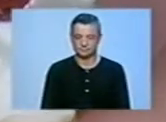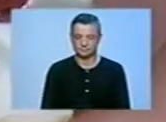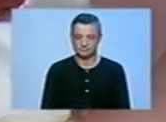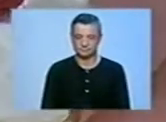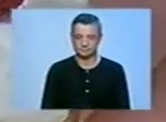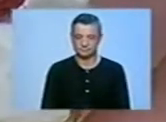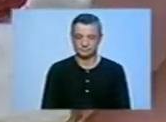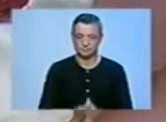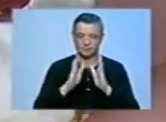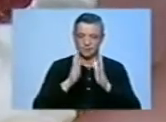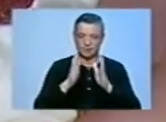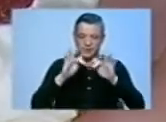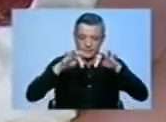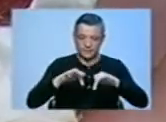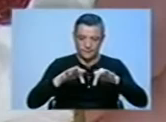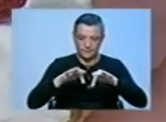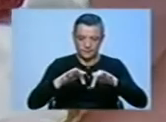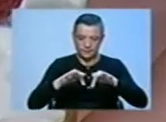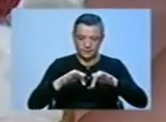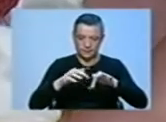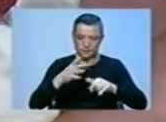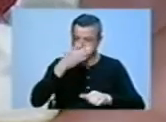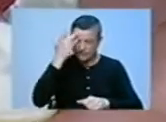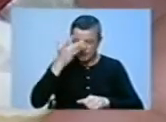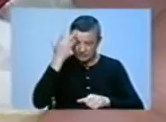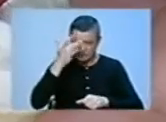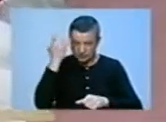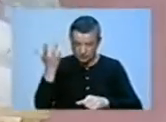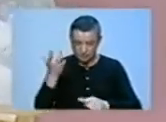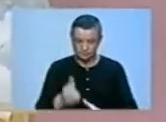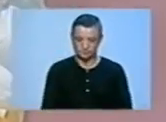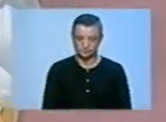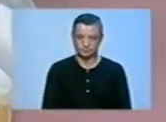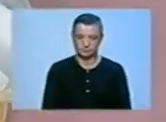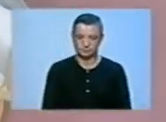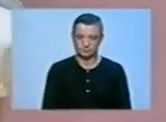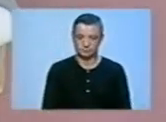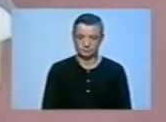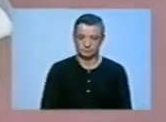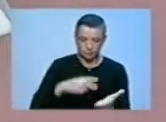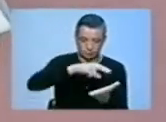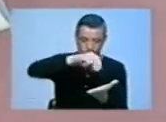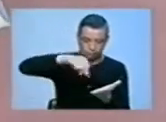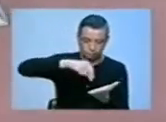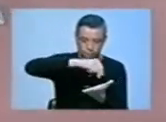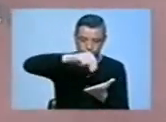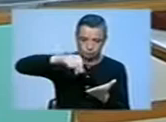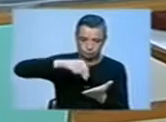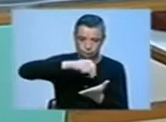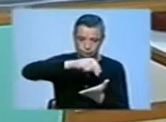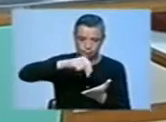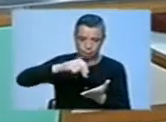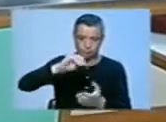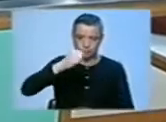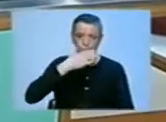e já está quase como vemos cincos vamos confiar neo sónia